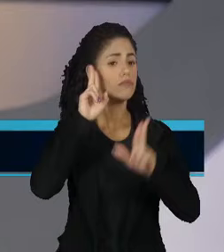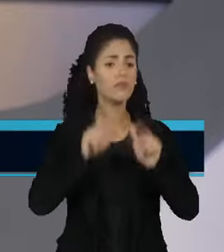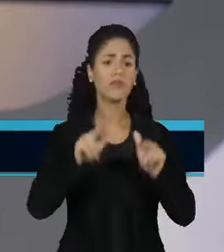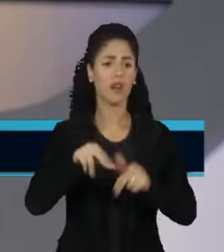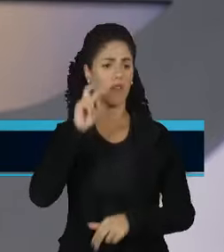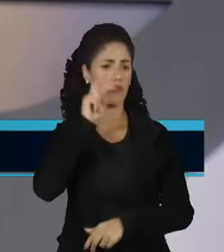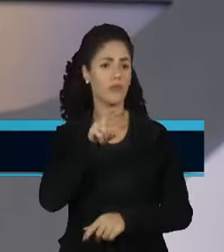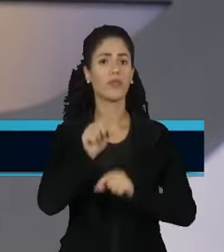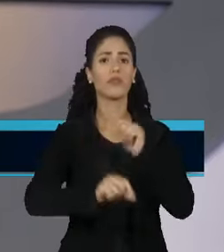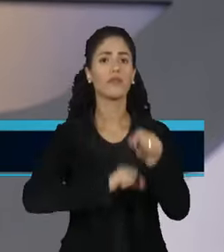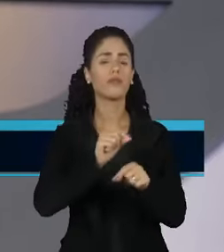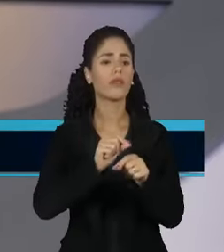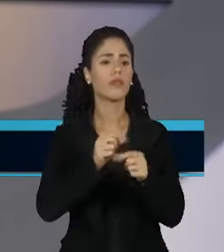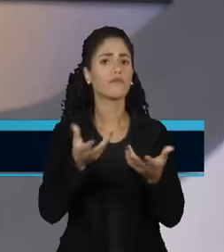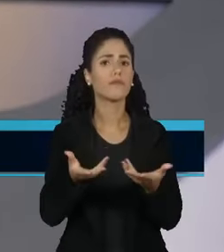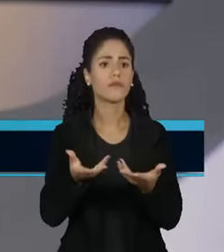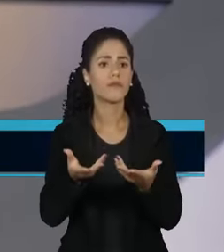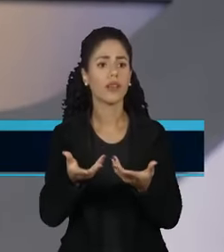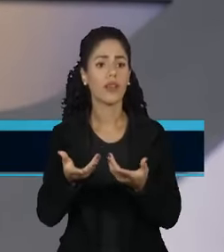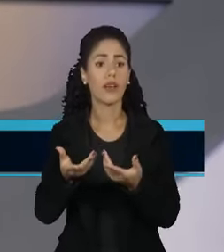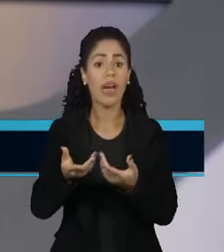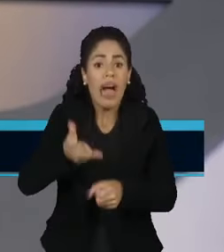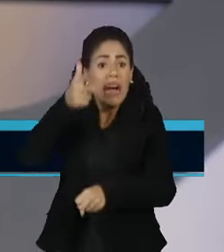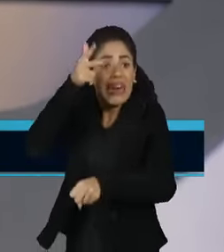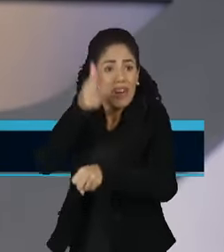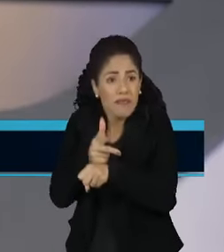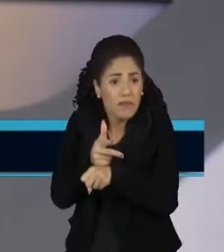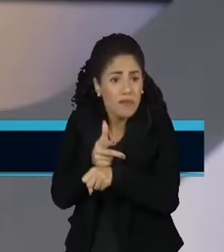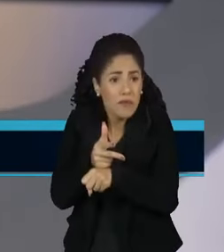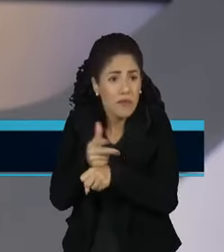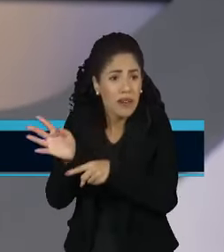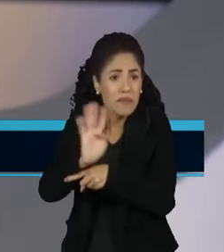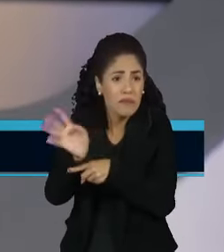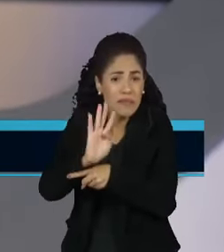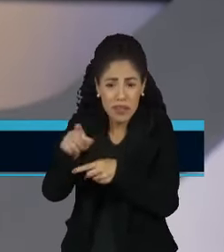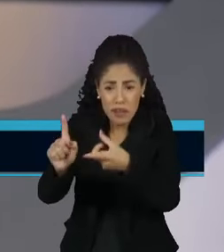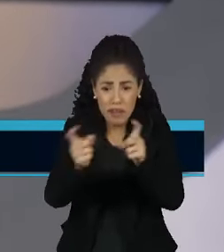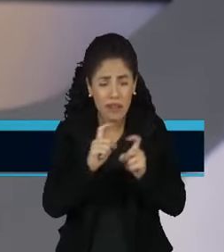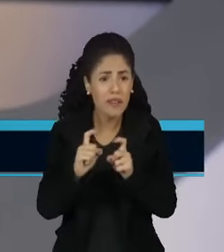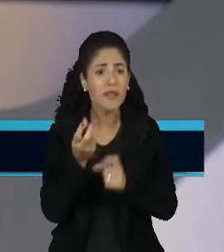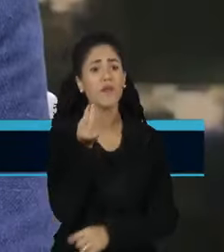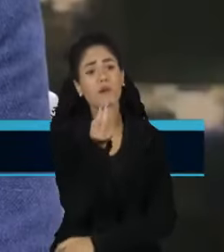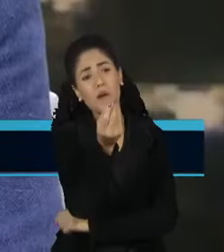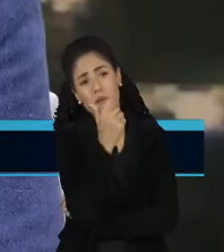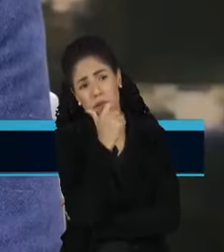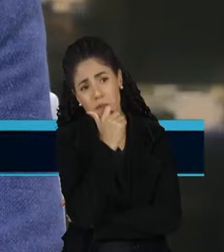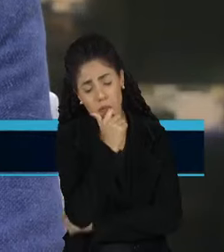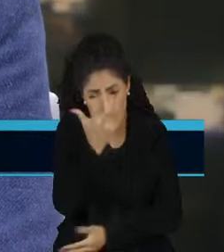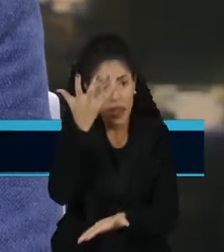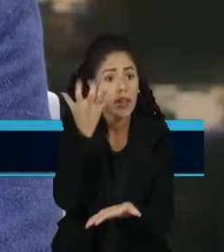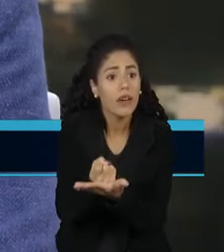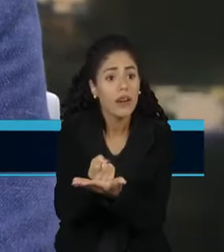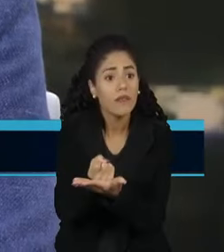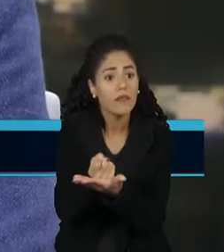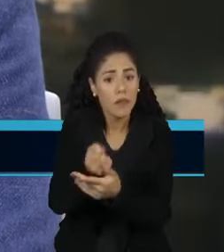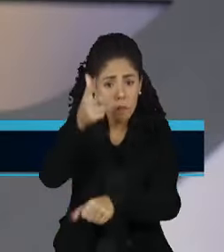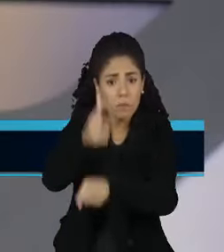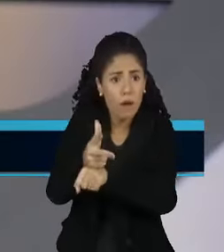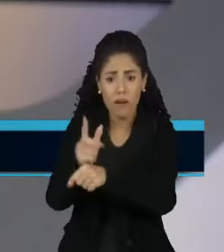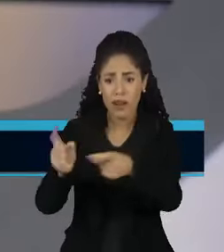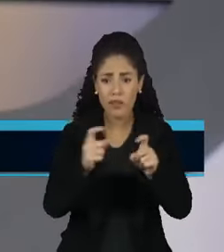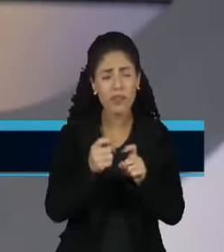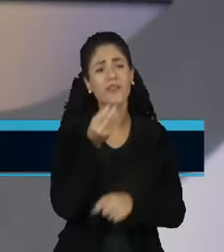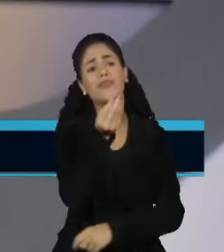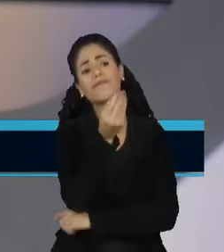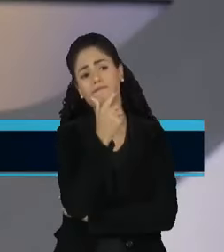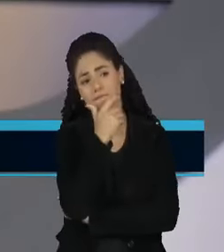você gravar uma coisa contra si próprio. Ele gravou. Ou seja, é só aguardar que no momento